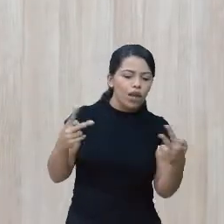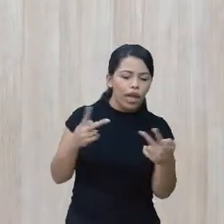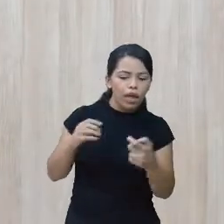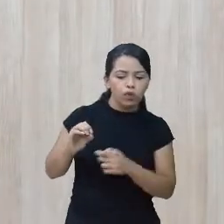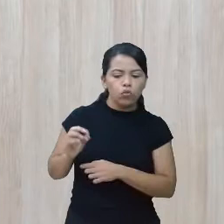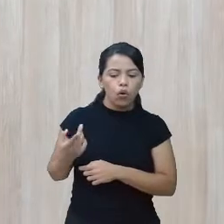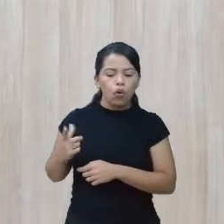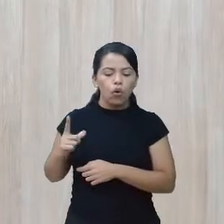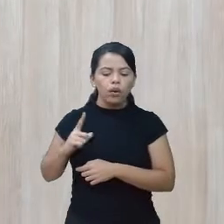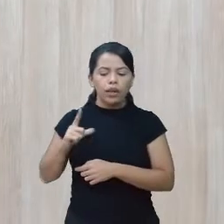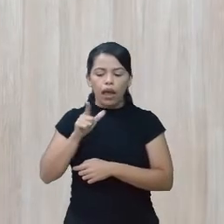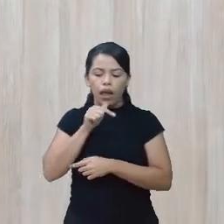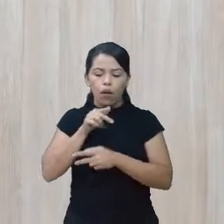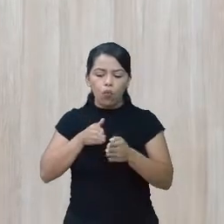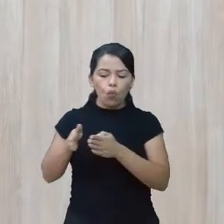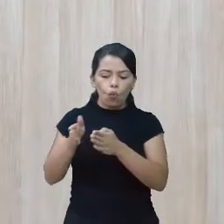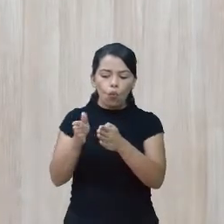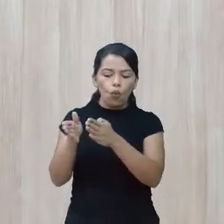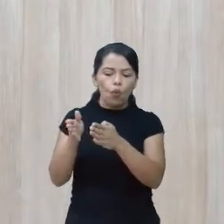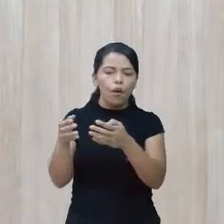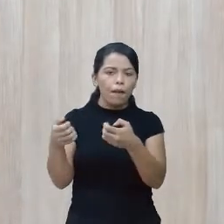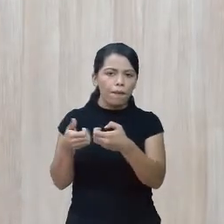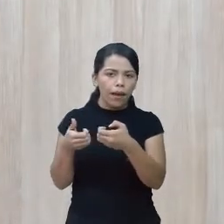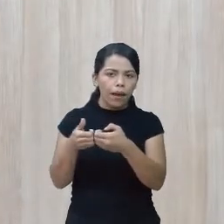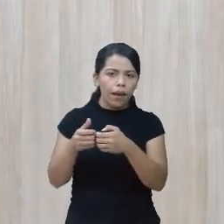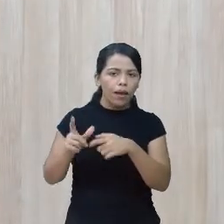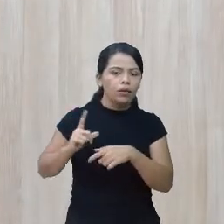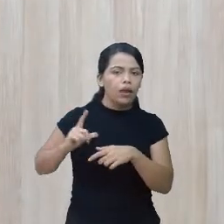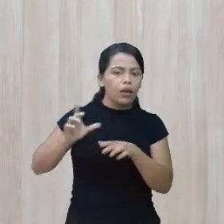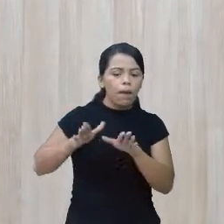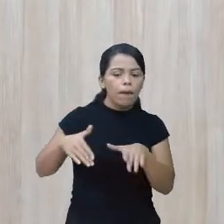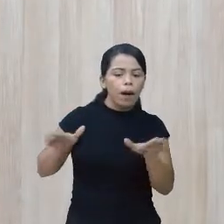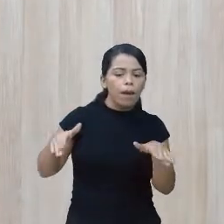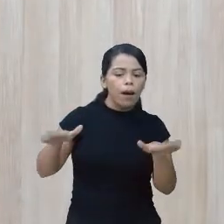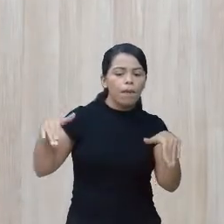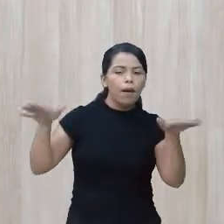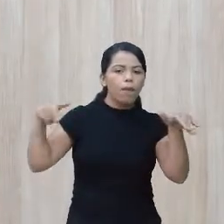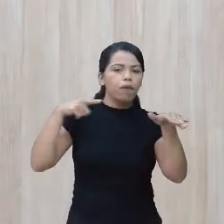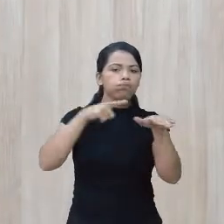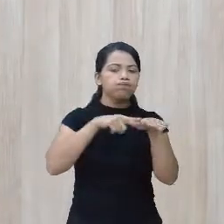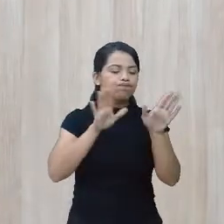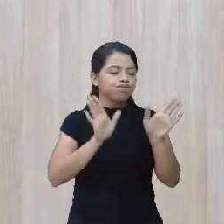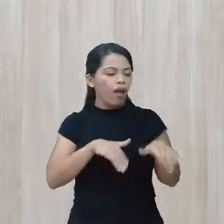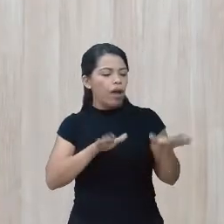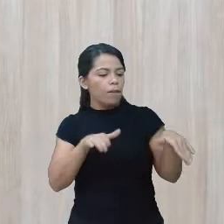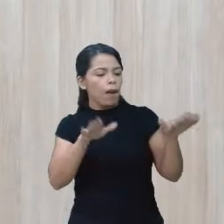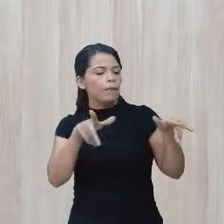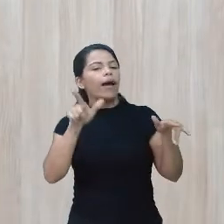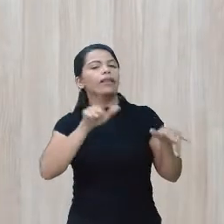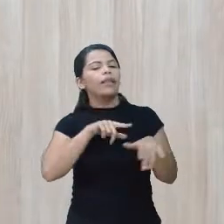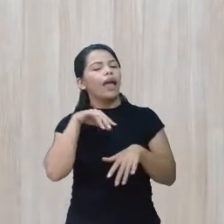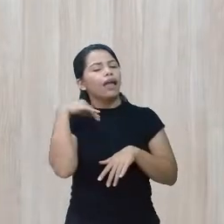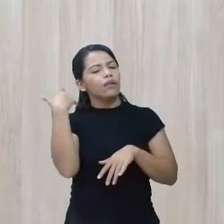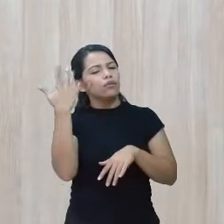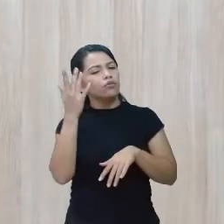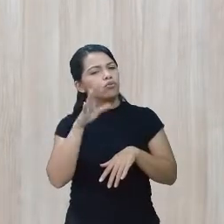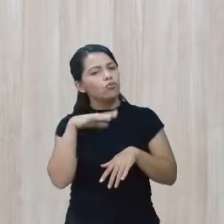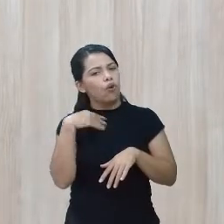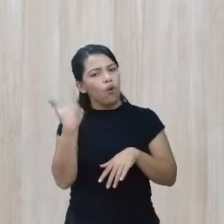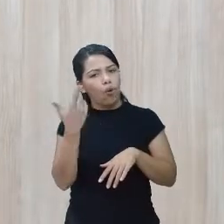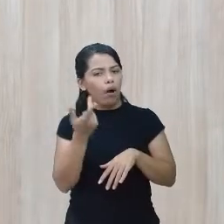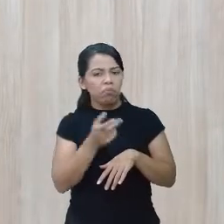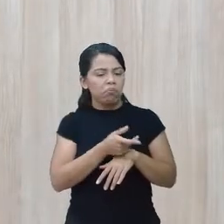rio próximo, né? O bater das asas de uma borboleta produz um sonzinho muito leve, né? Não dá para